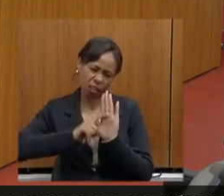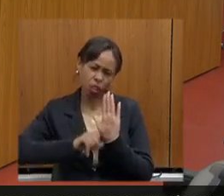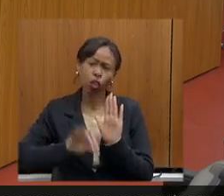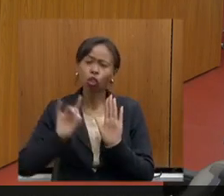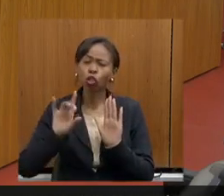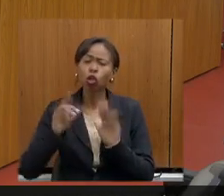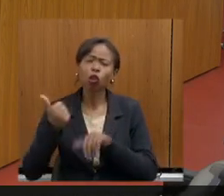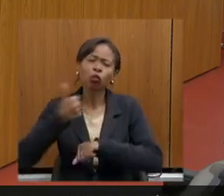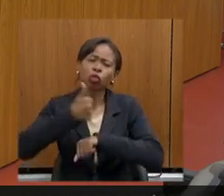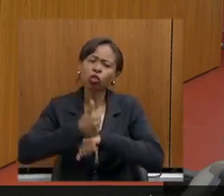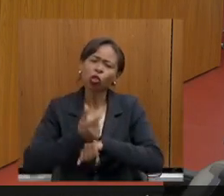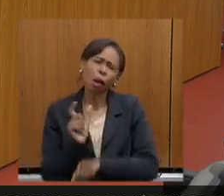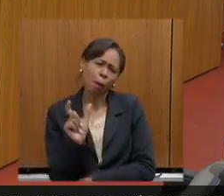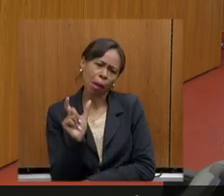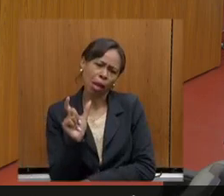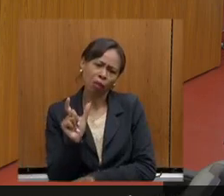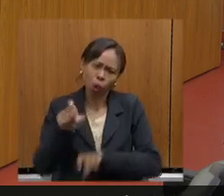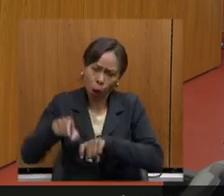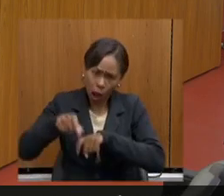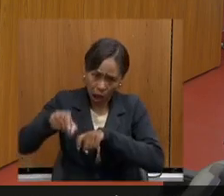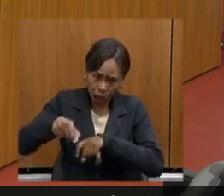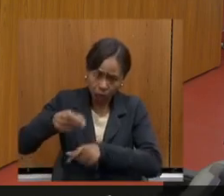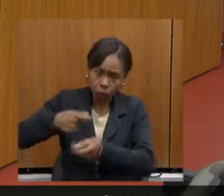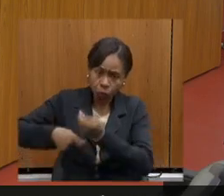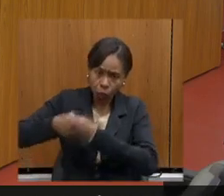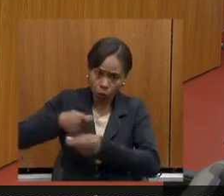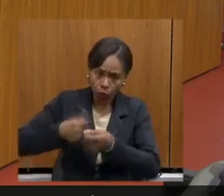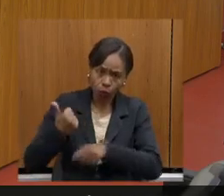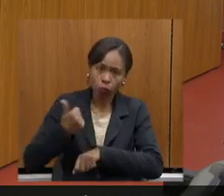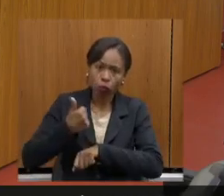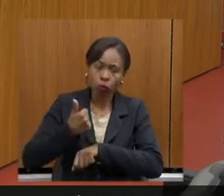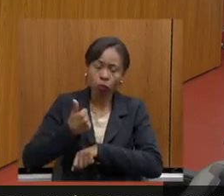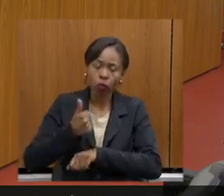substitui uma palavra O agronegócio é